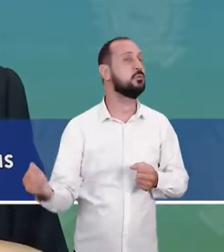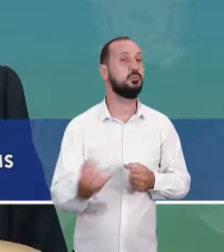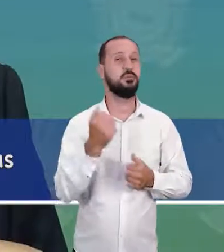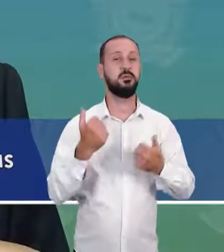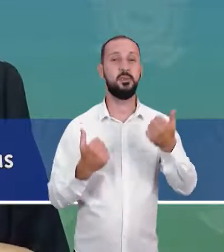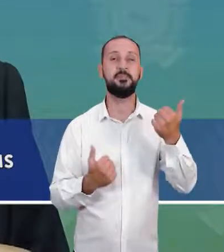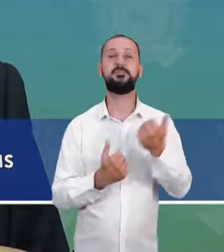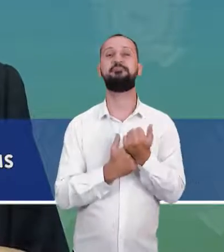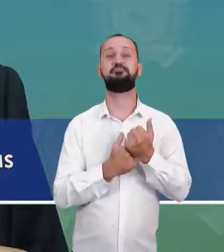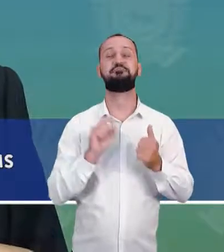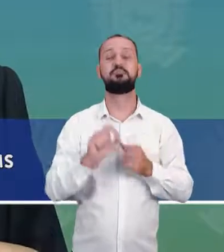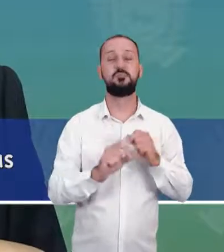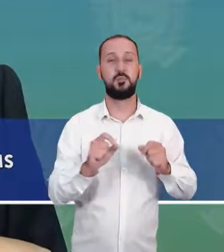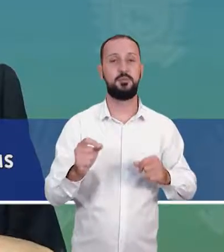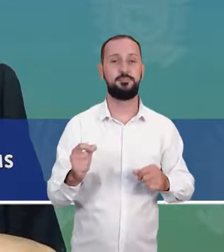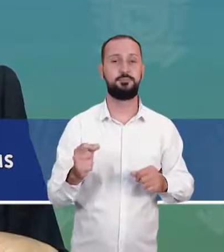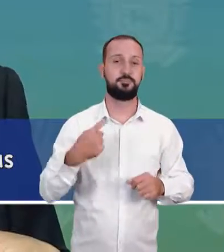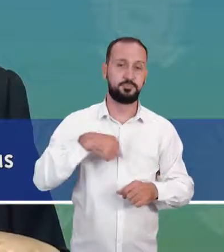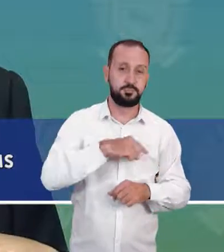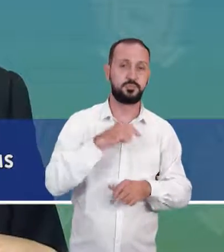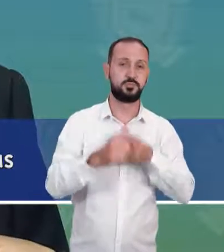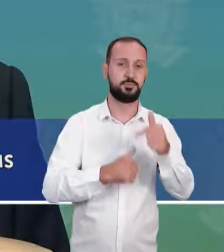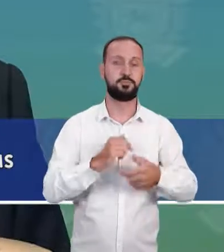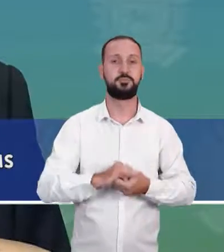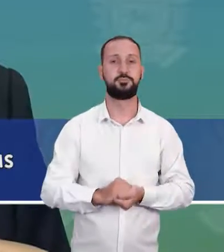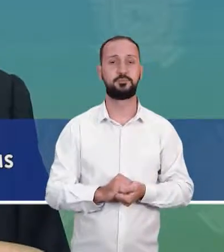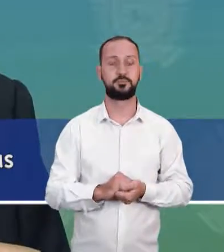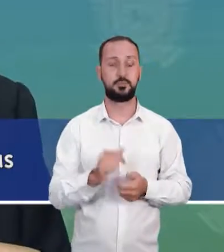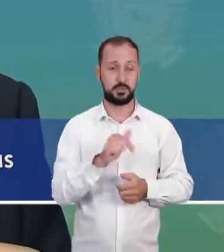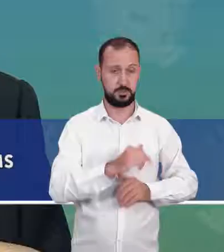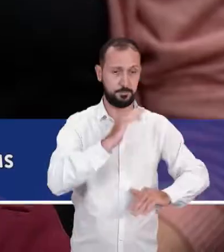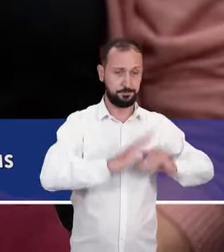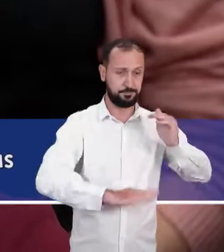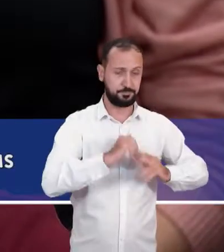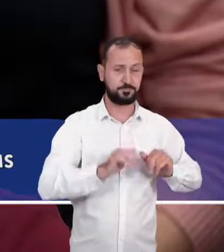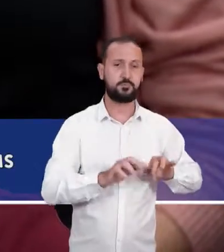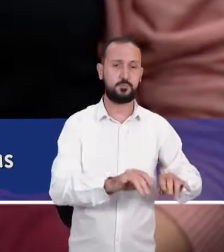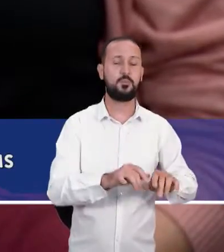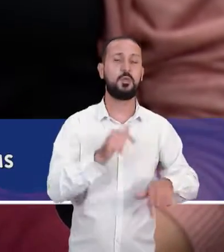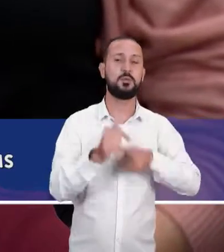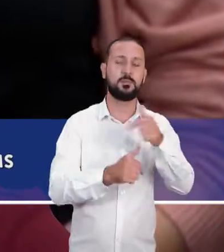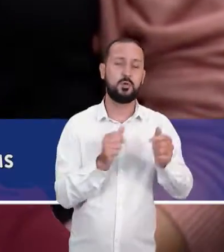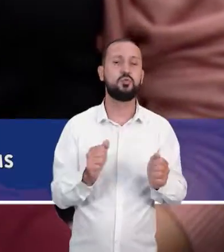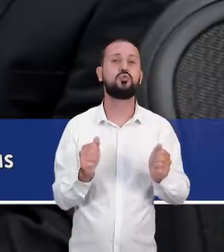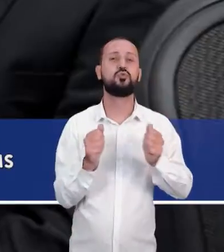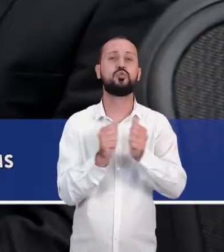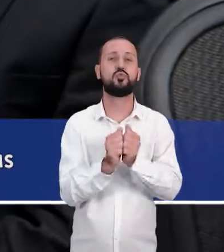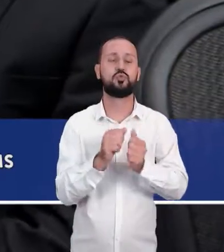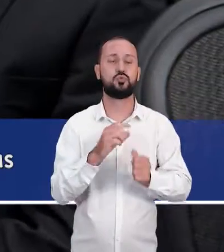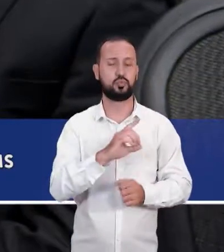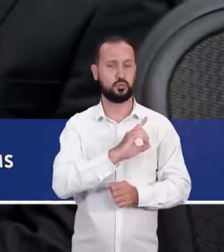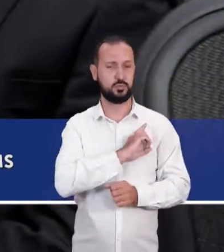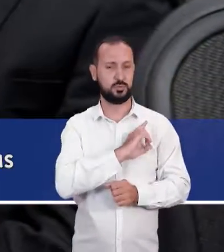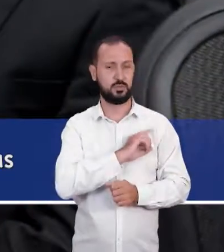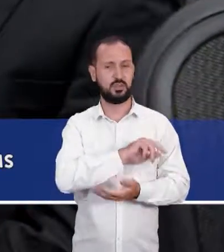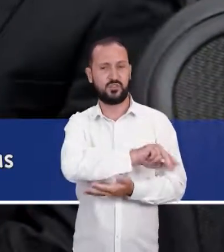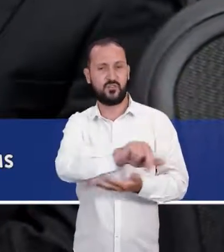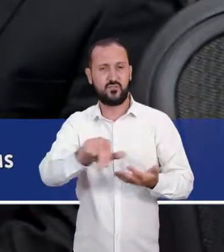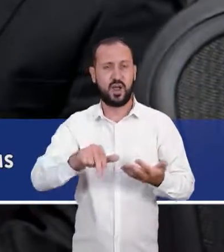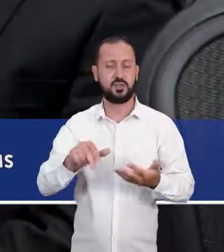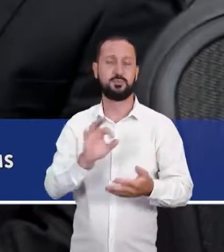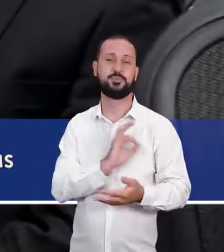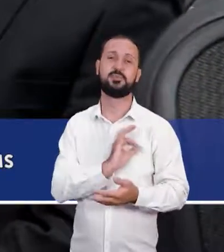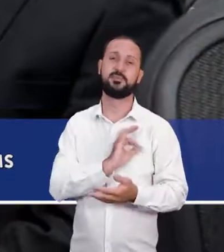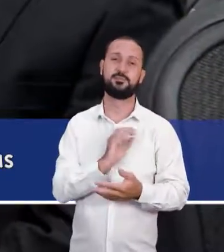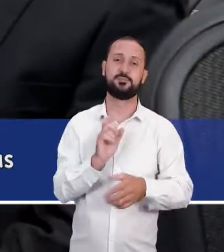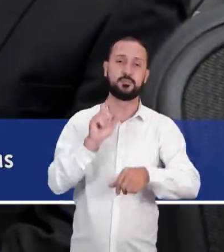peças fundamentais e de muita importância para o nosso trabalho. Os escrivães são profissionais que agem lado a lado com os